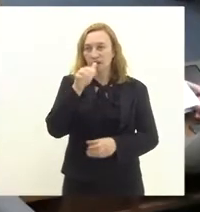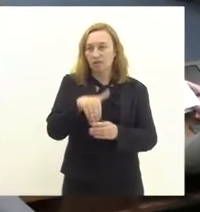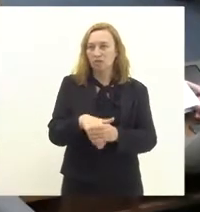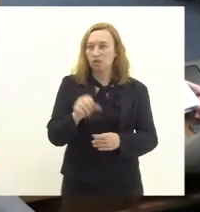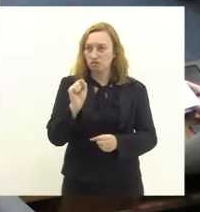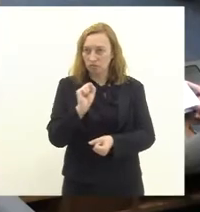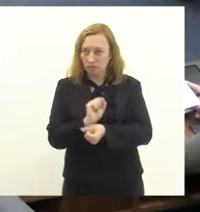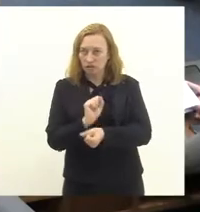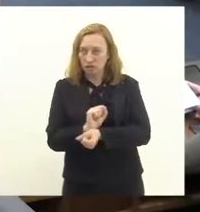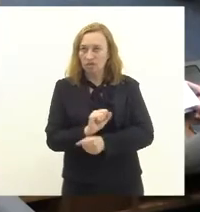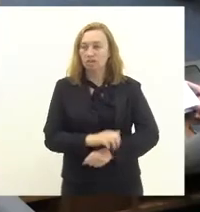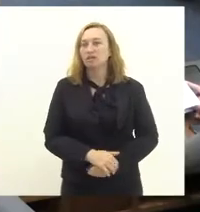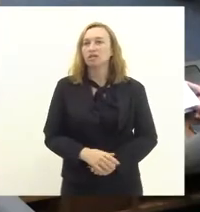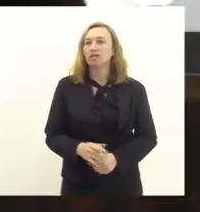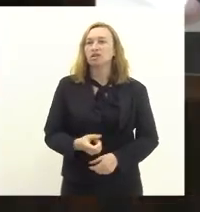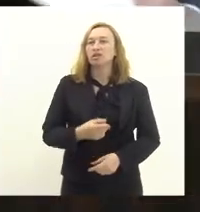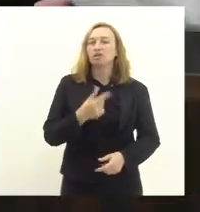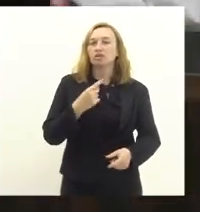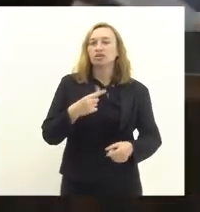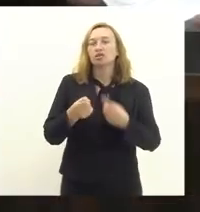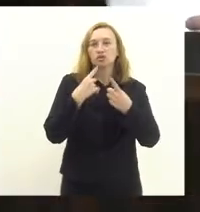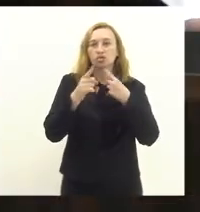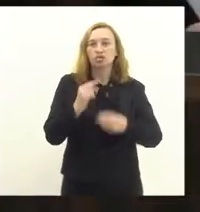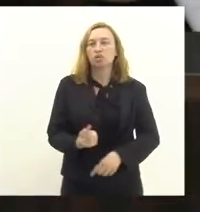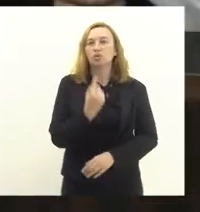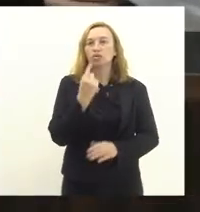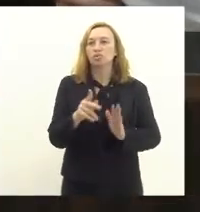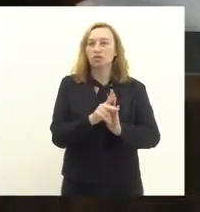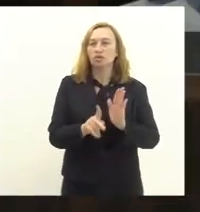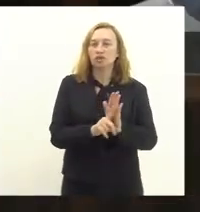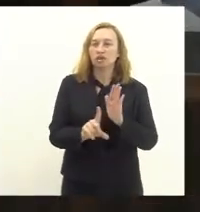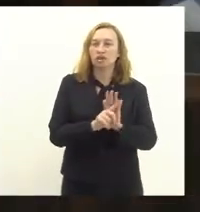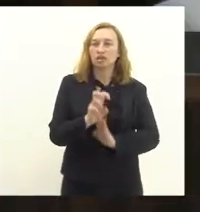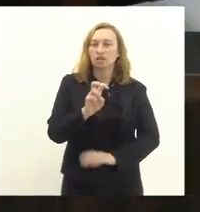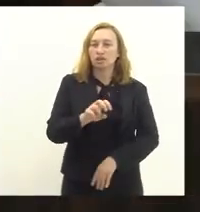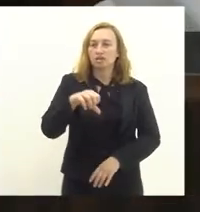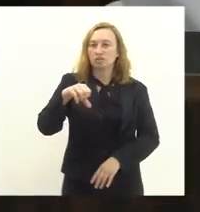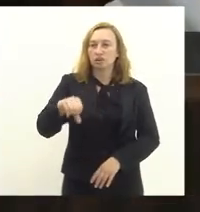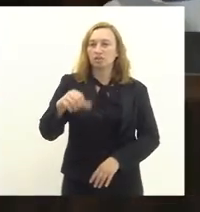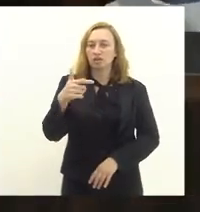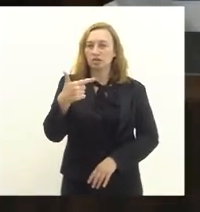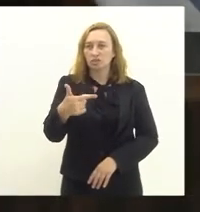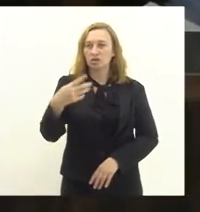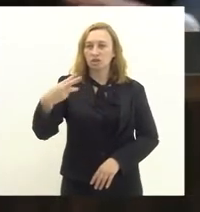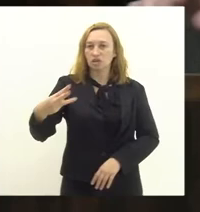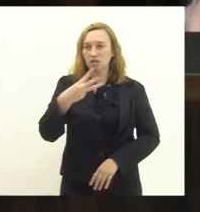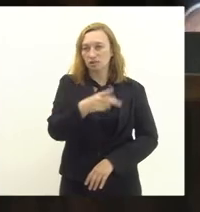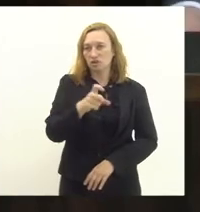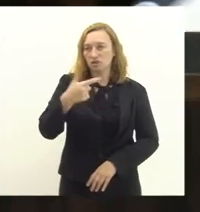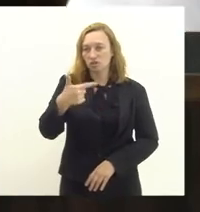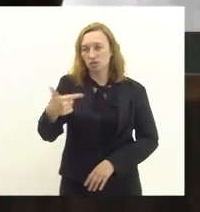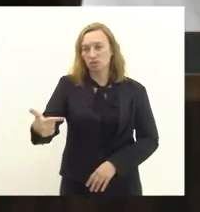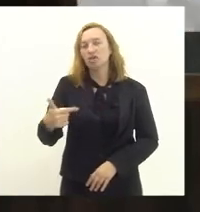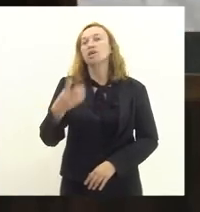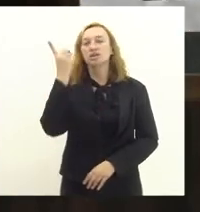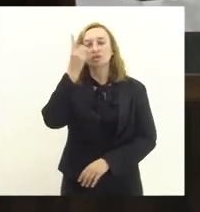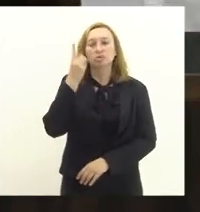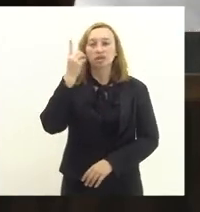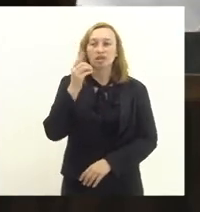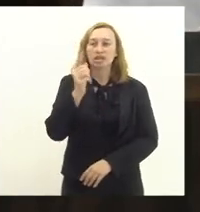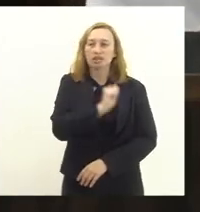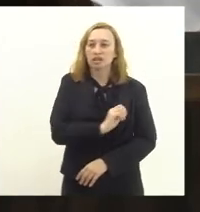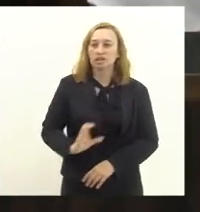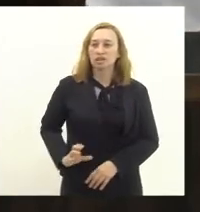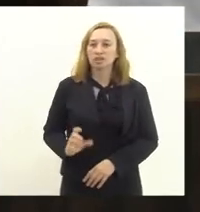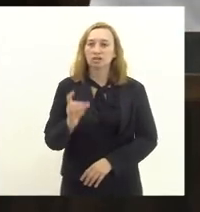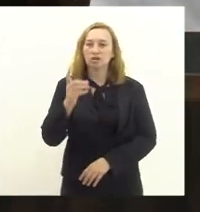já. Em regime de urgência, em discussão única, projeto de lei 5923 de 22, de autoria dos deputados André Siriano e